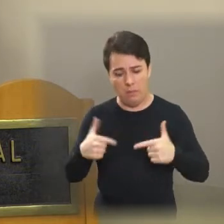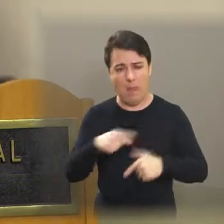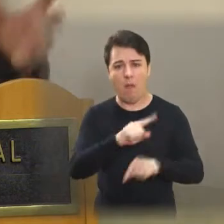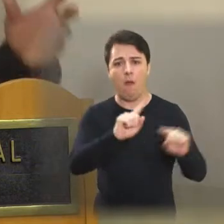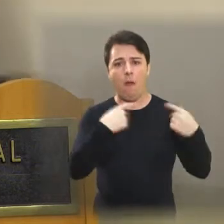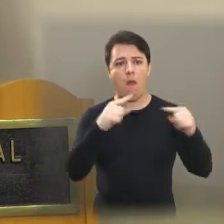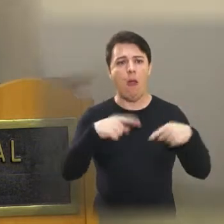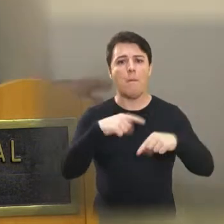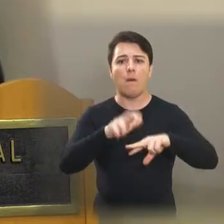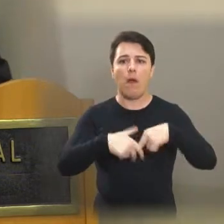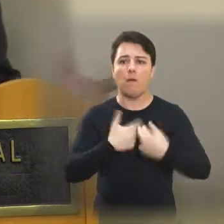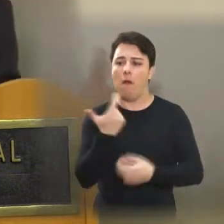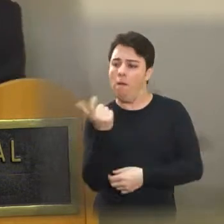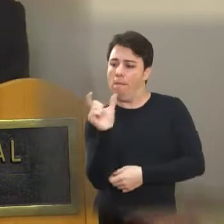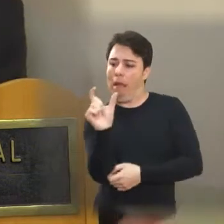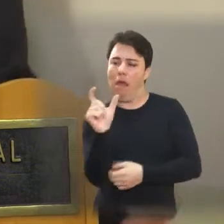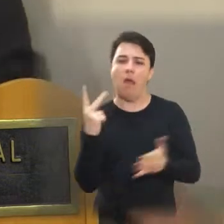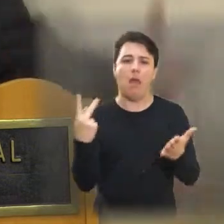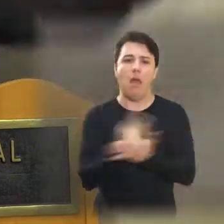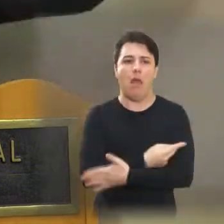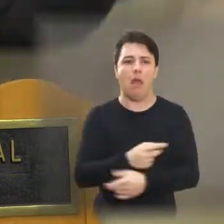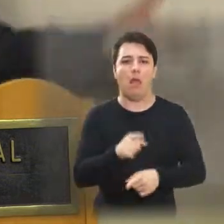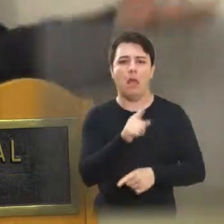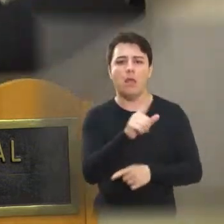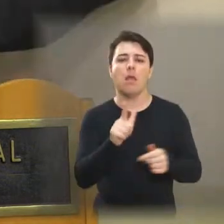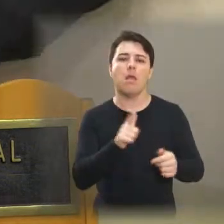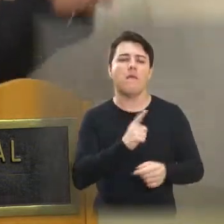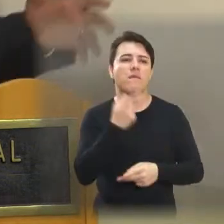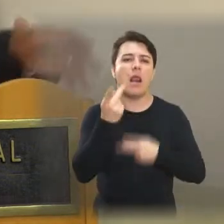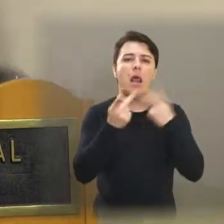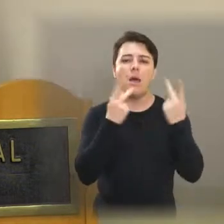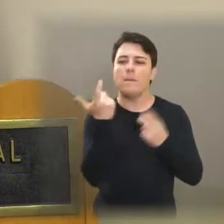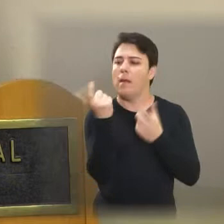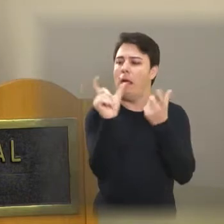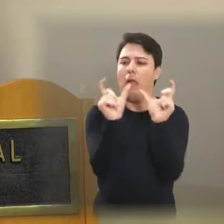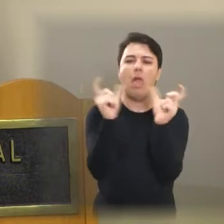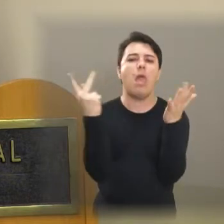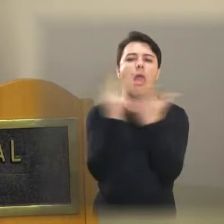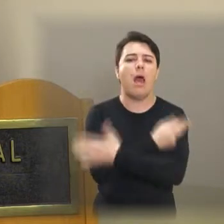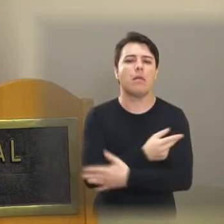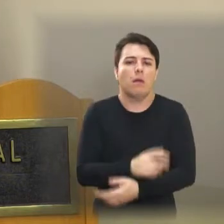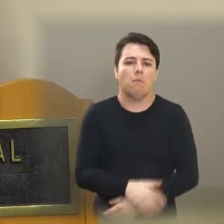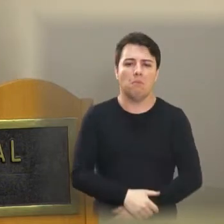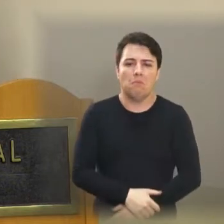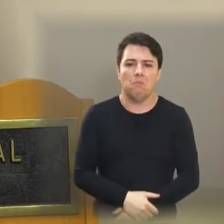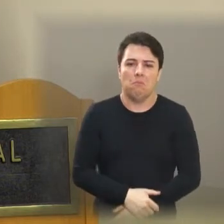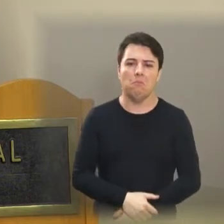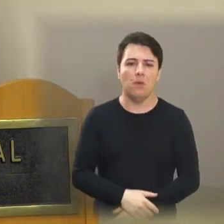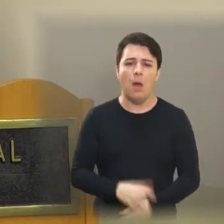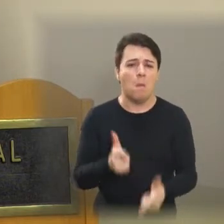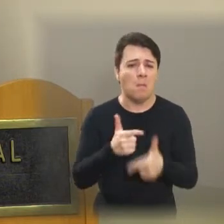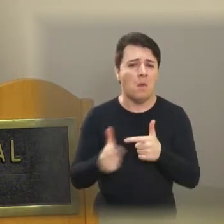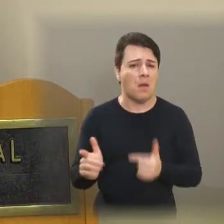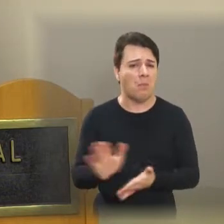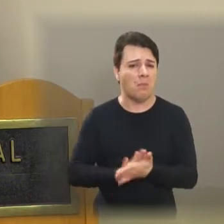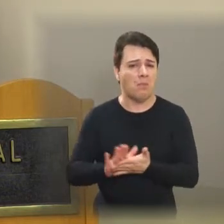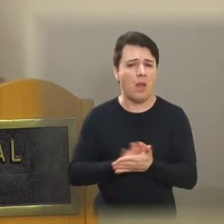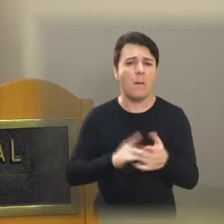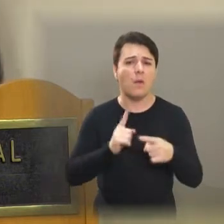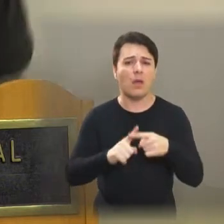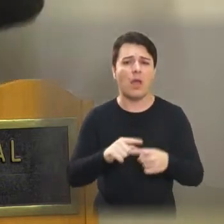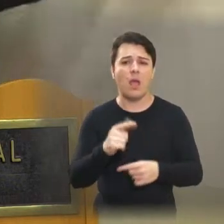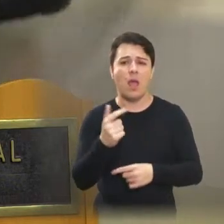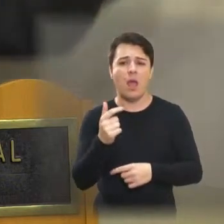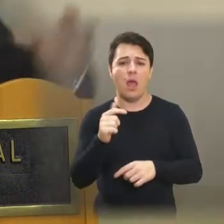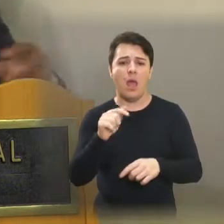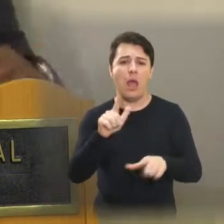palavra errada, por causa do A. Bela coisa, abestriz, abestruz. Bela coisa daí. Isso daí não tem problema. Por causa de um ar que eu errei, foi